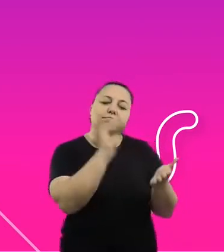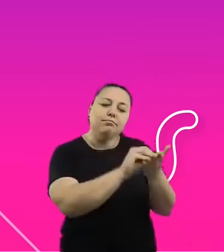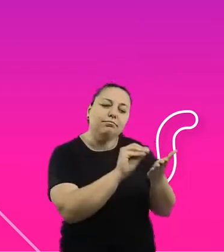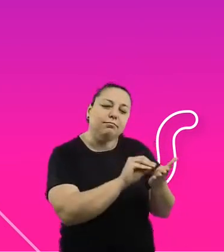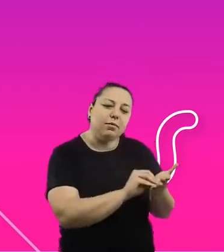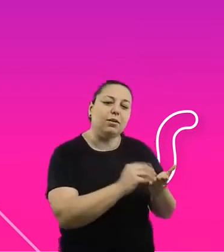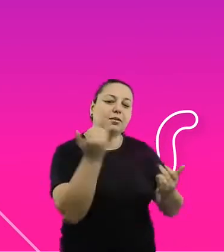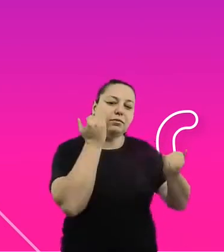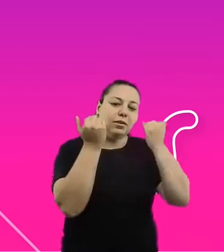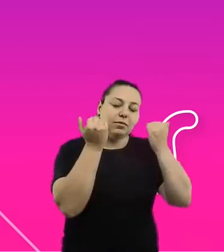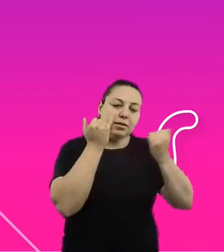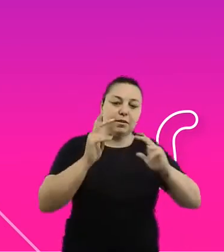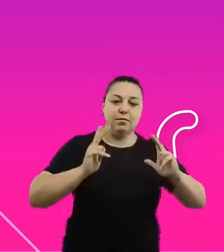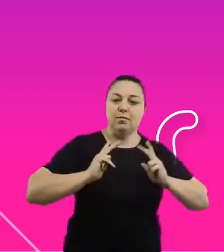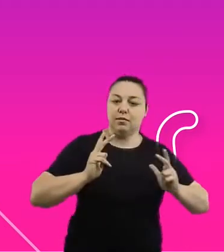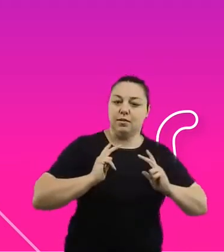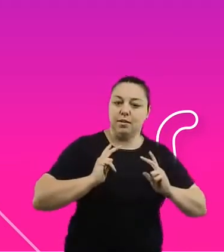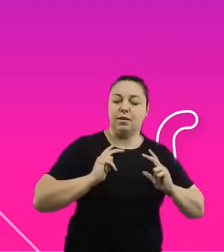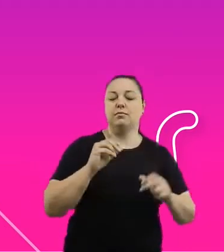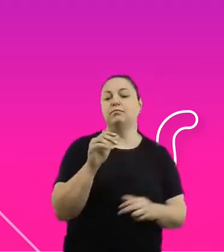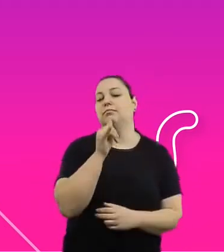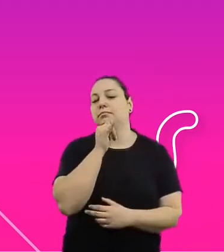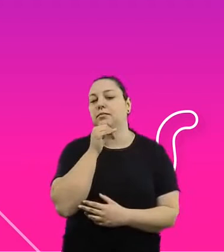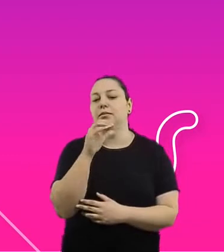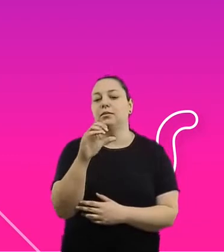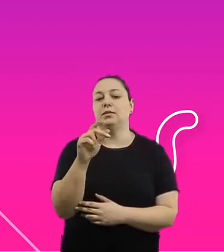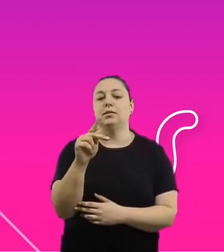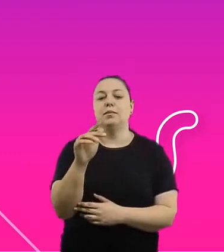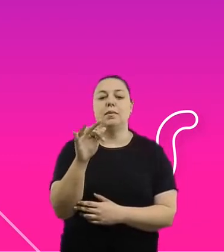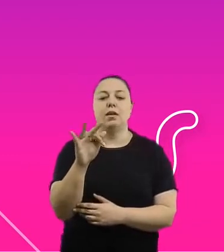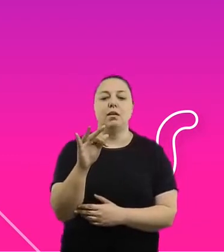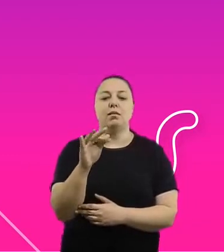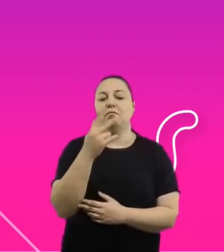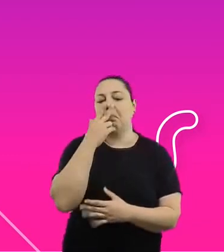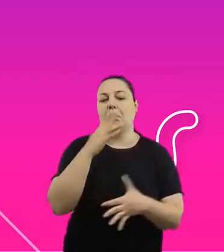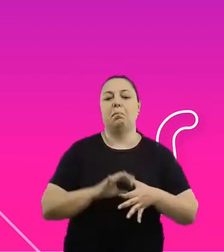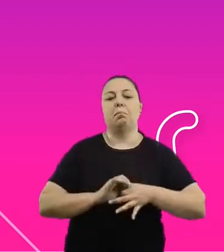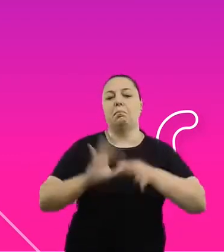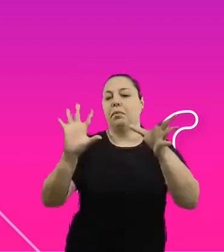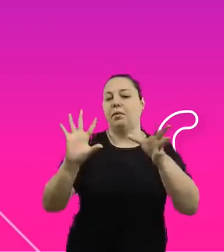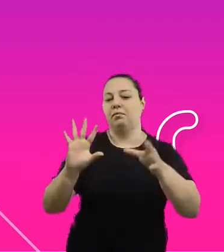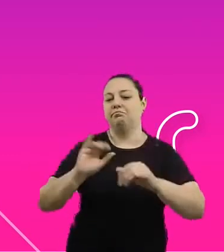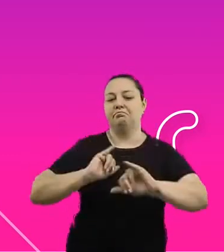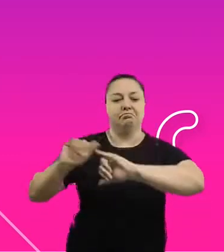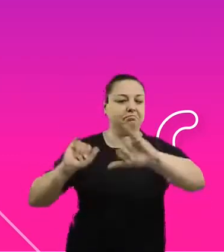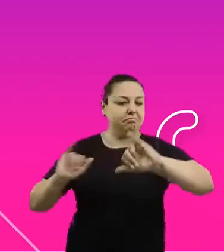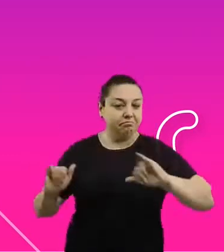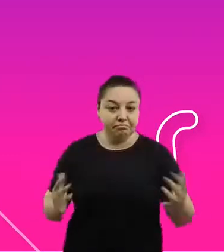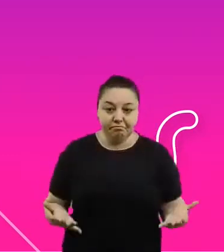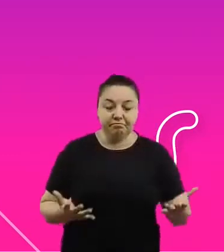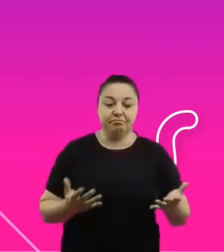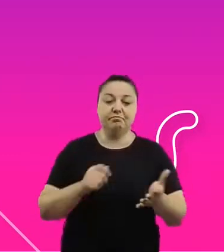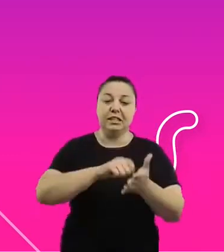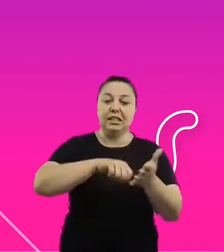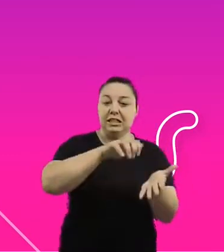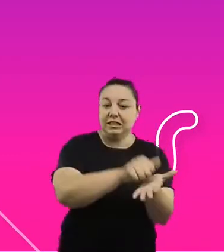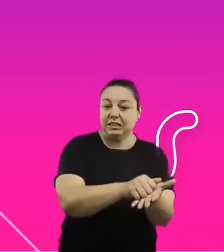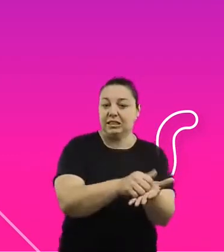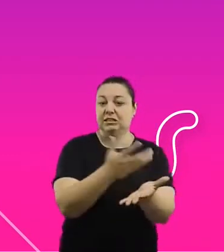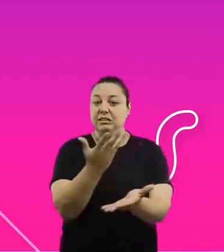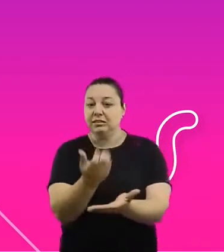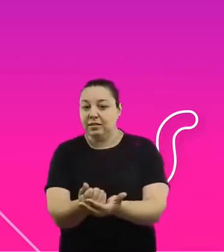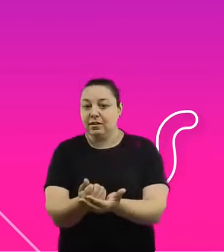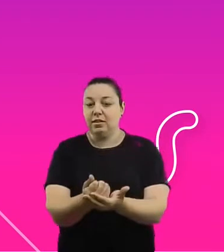entregando o CPF de vocês, por exemplo, para qualquer pessoa, enfim, cadastros em sites, será que você realmente